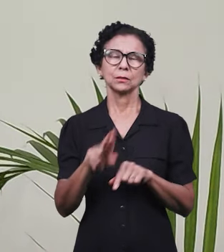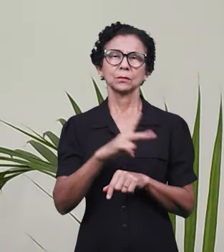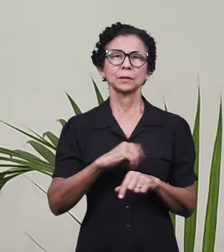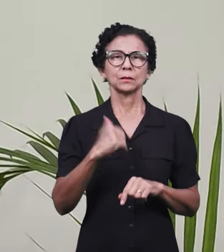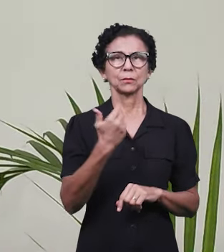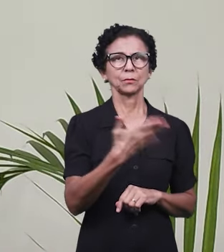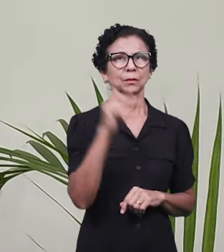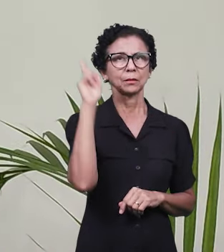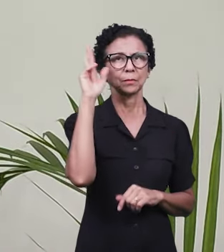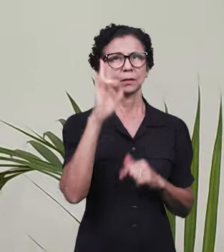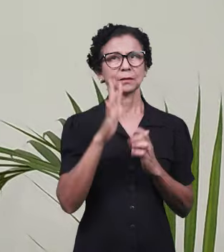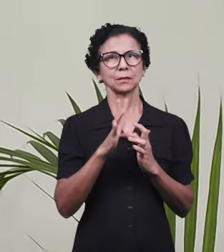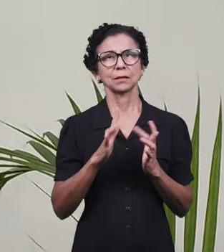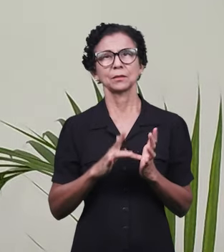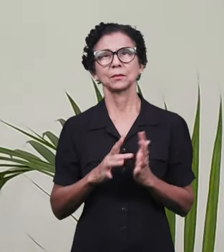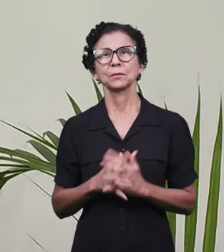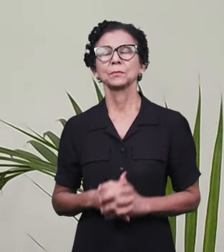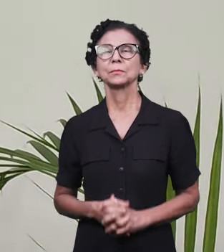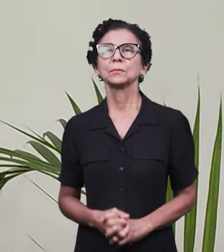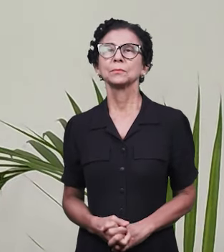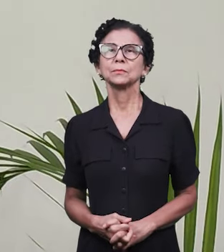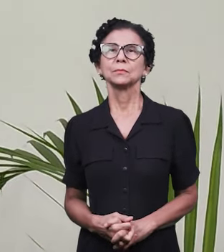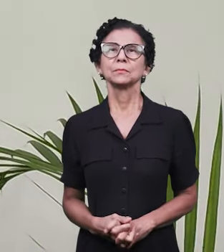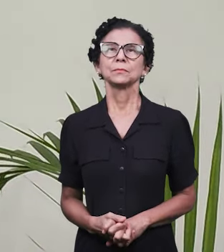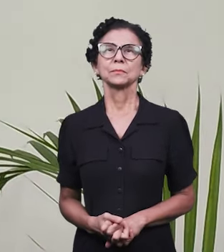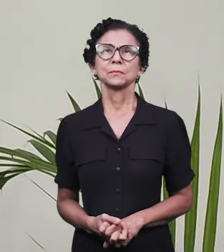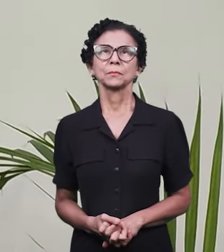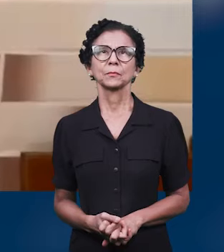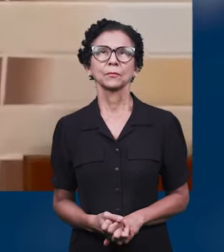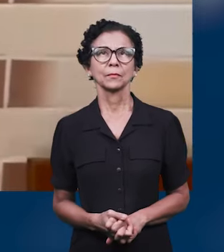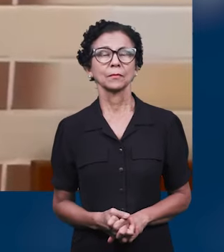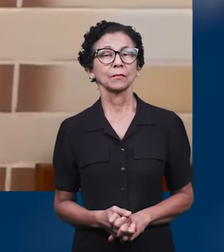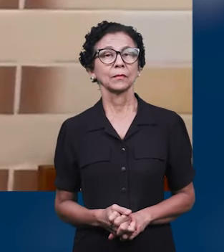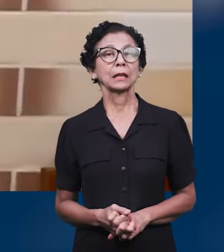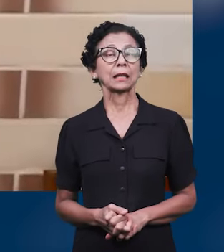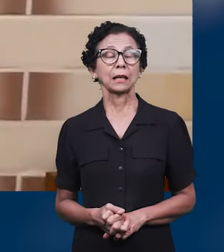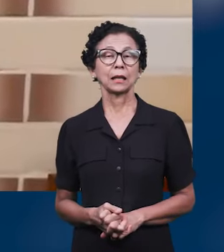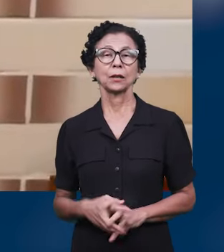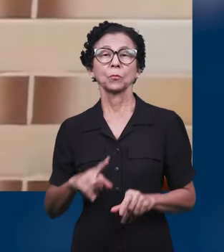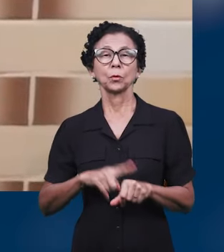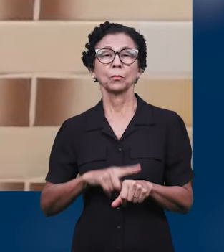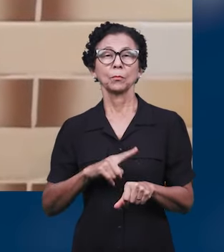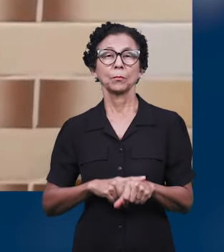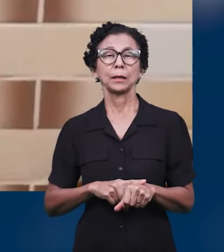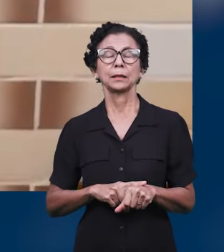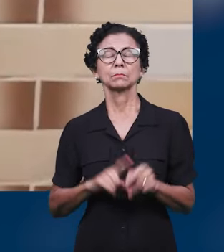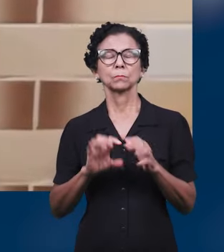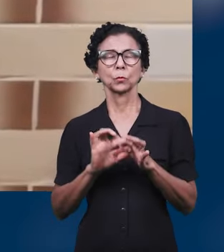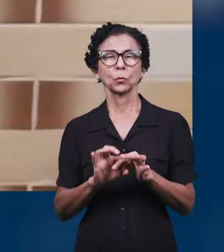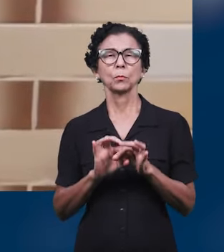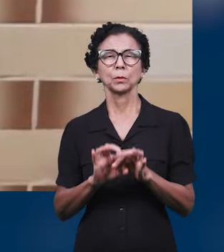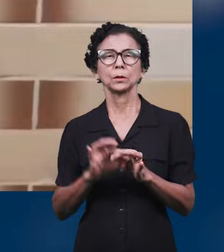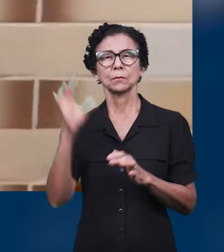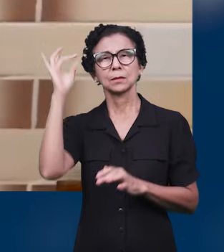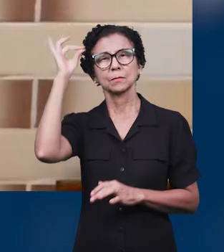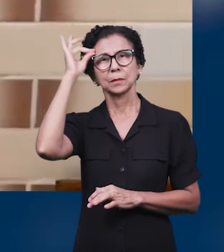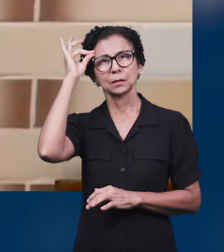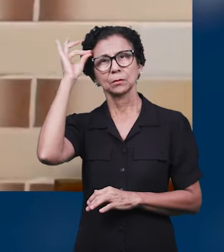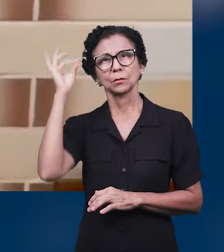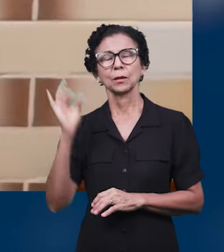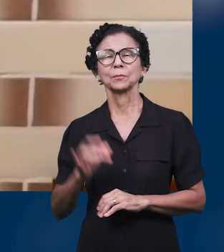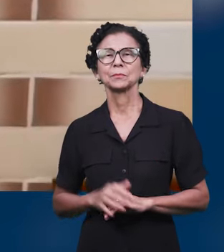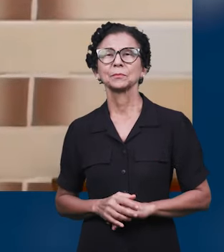irá nos contar as maravilhas que o Senhor tem operado ali em Goiânia. A paz, Senhor Jesus, a todos que nos assistem. Rayane, nos últimos dias